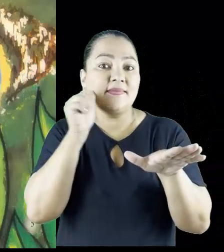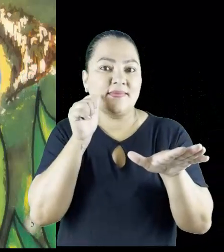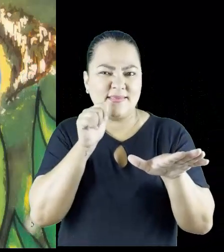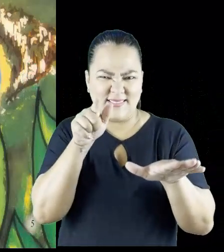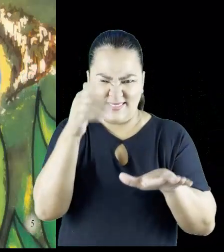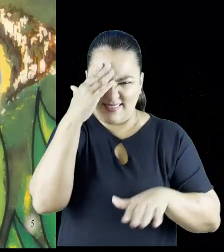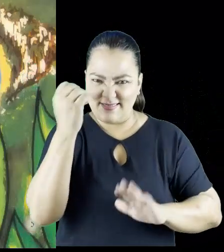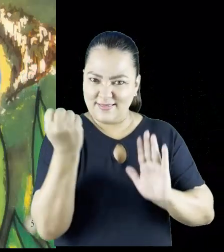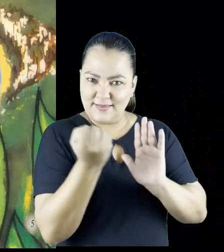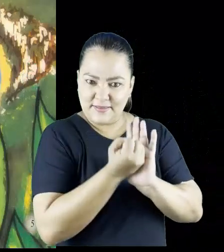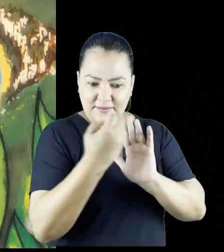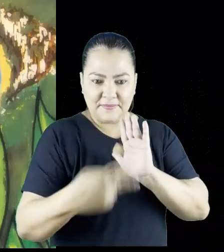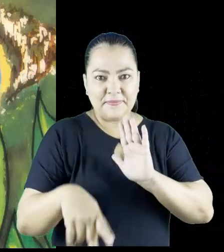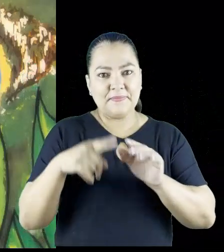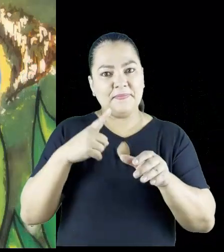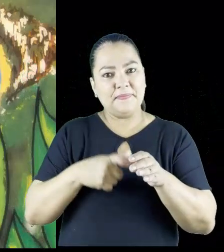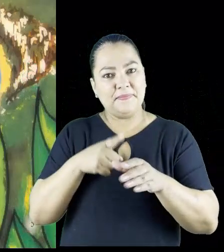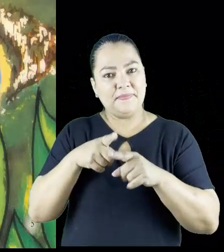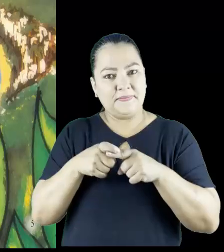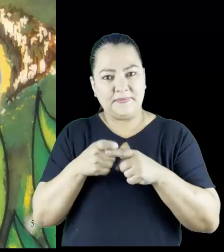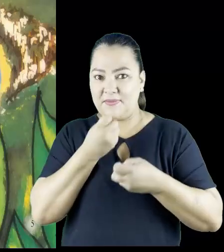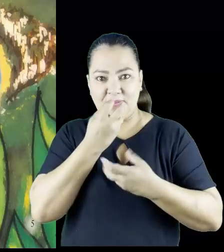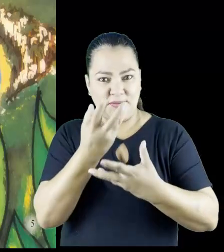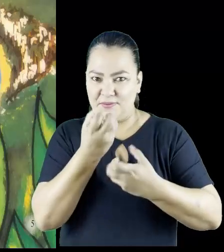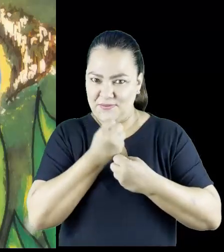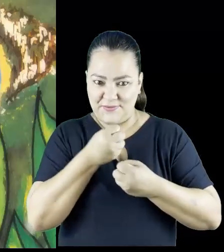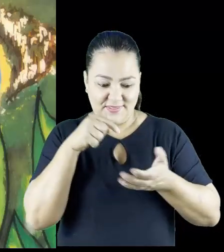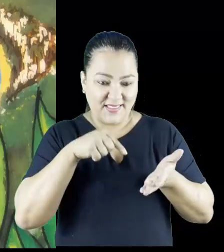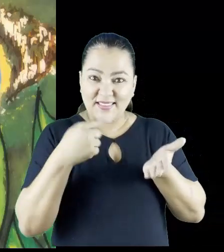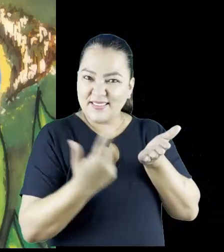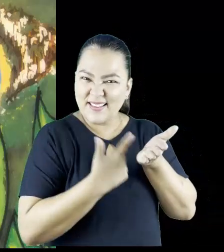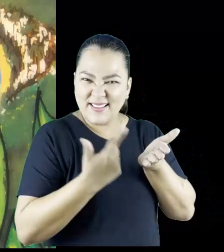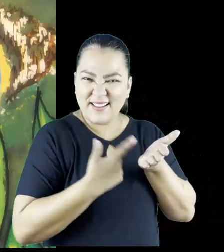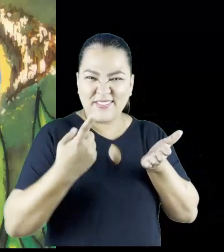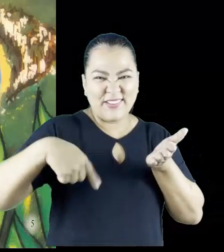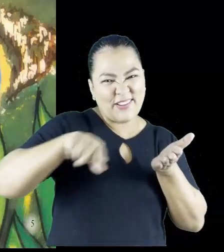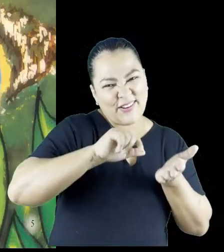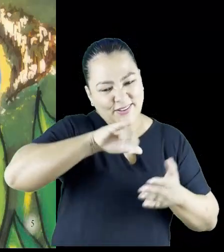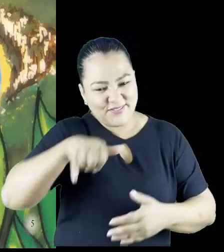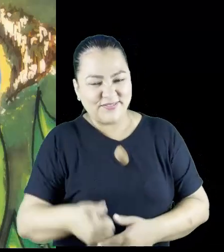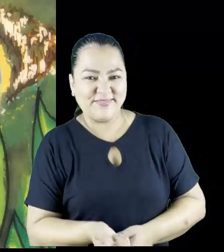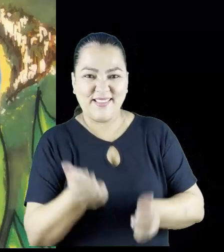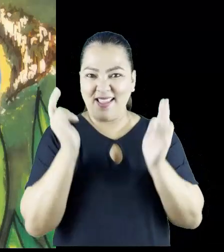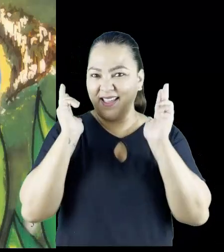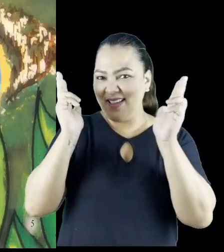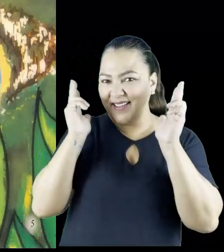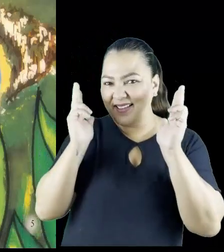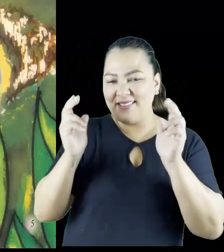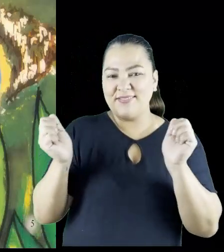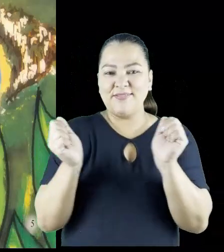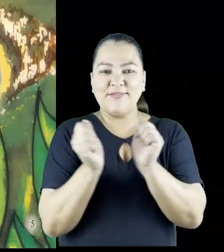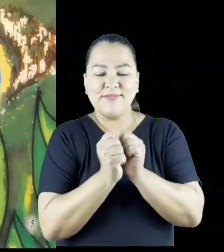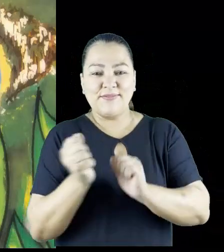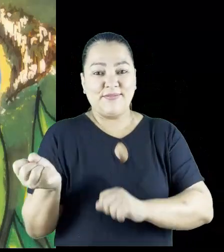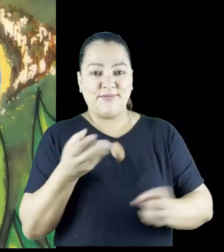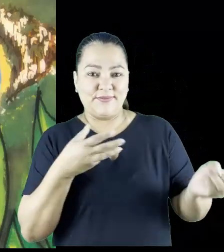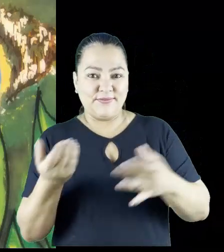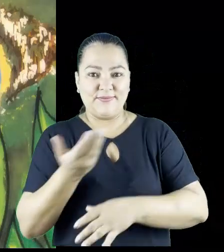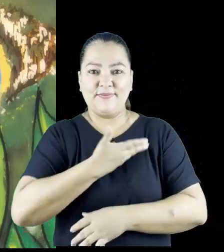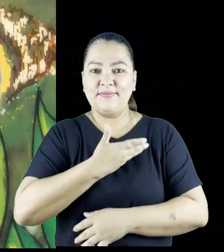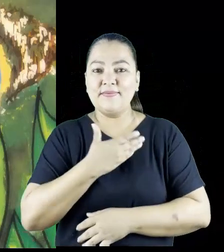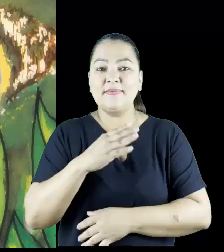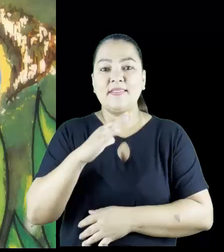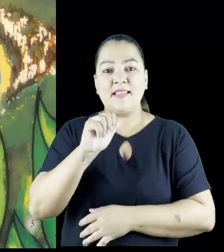que sou a ave símbolo de Itapema? Nem te conto que neste livro viveremos grandes aventuras com os